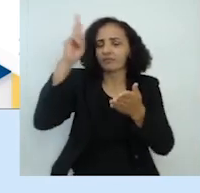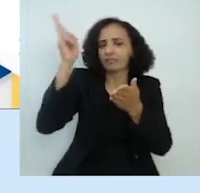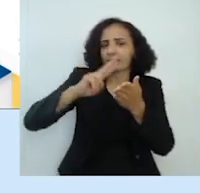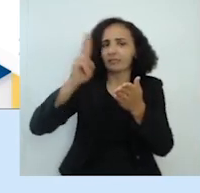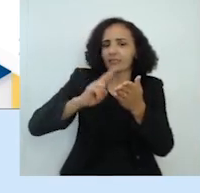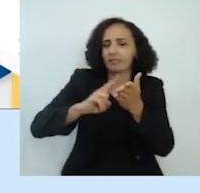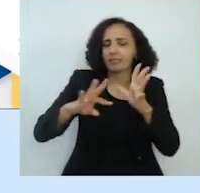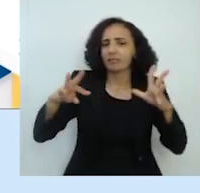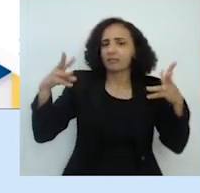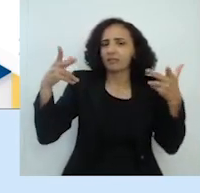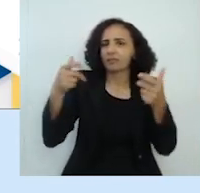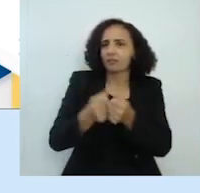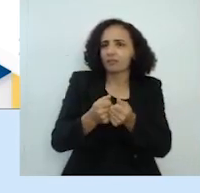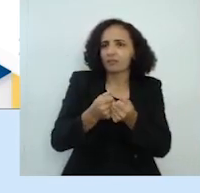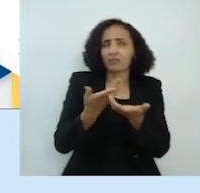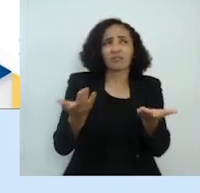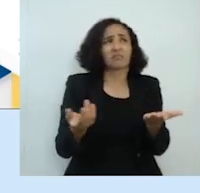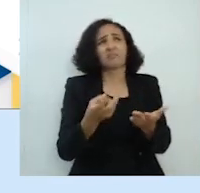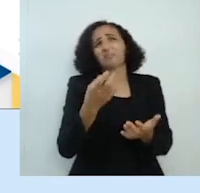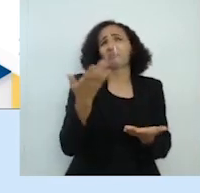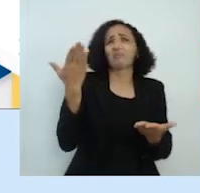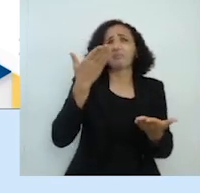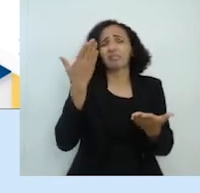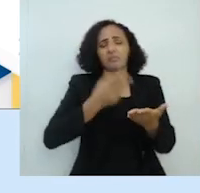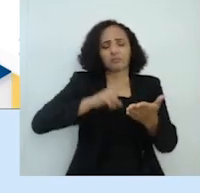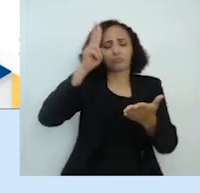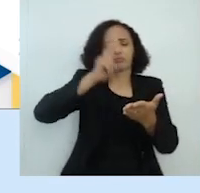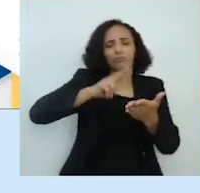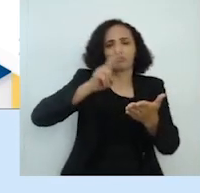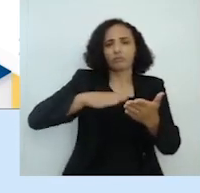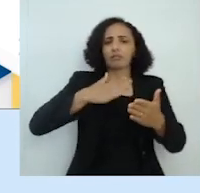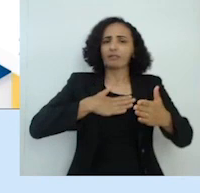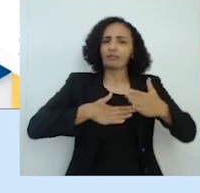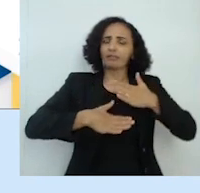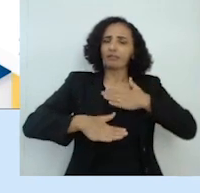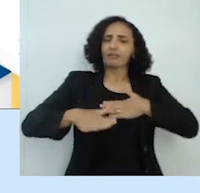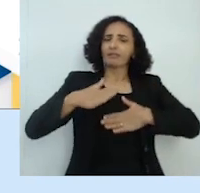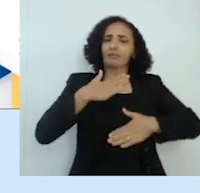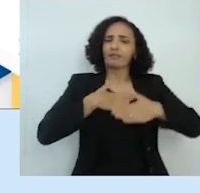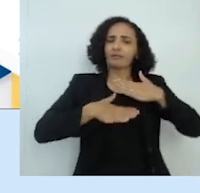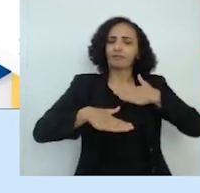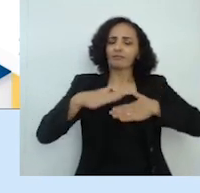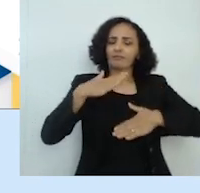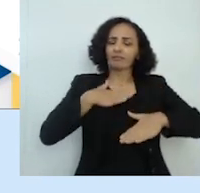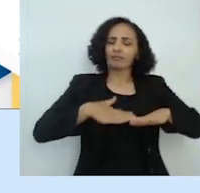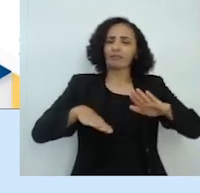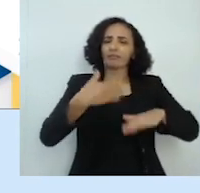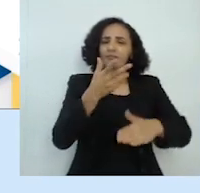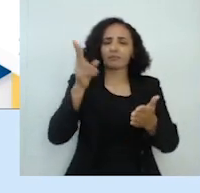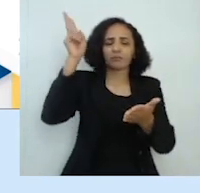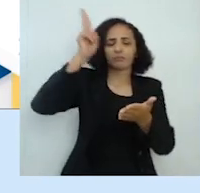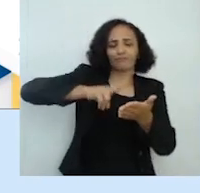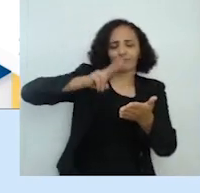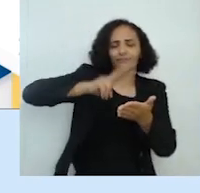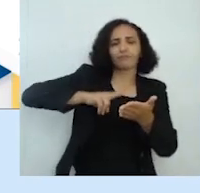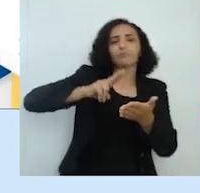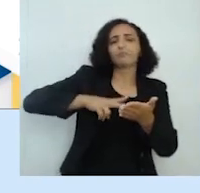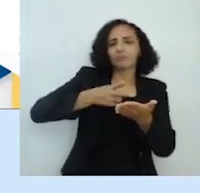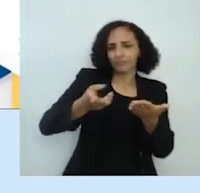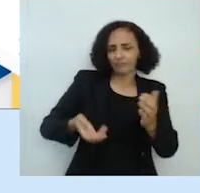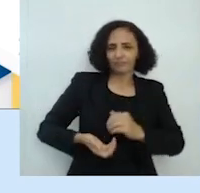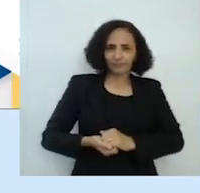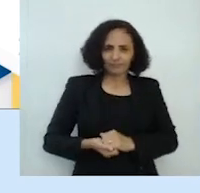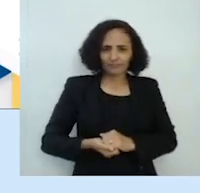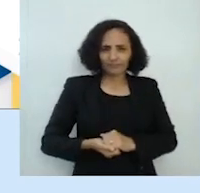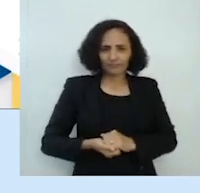Ainda não estou aprendendo a ler, mas eu estou aprendendo a ler devagarzinho. Devagar se vai ao longe. Tá bom, meus amores? A professora aqui